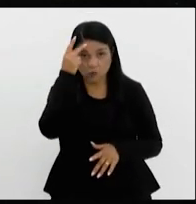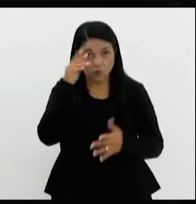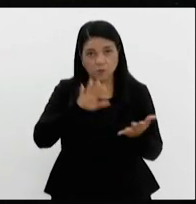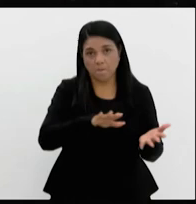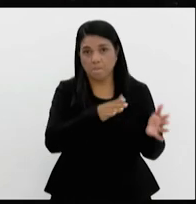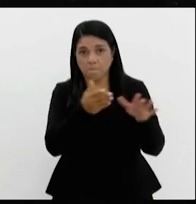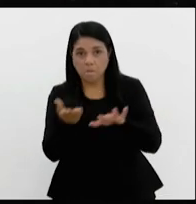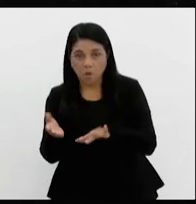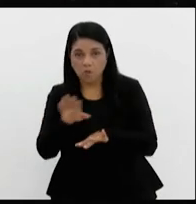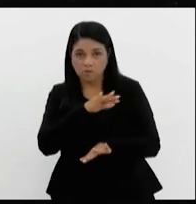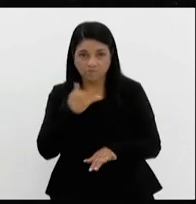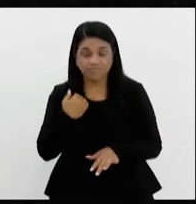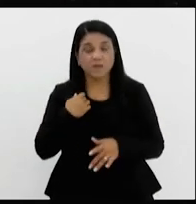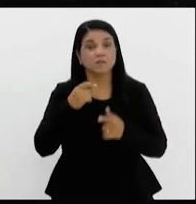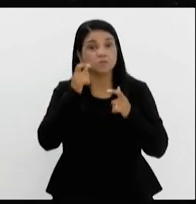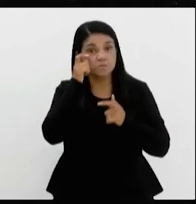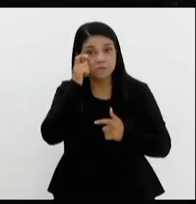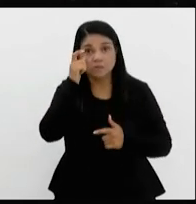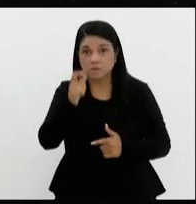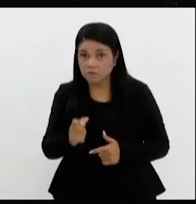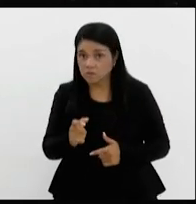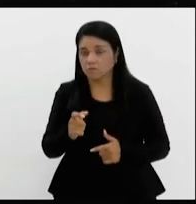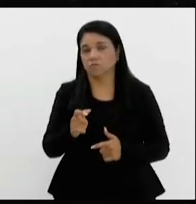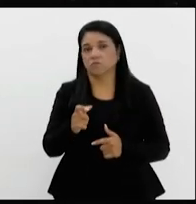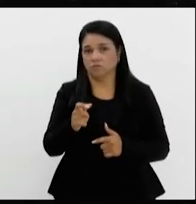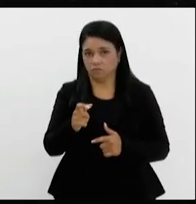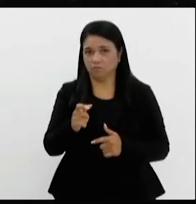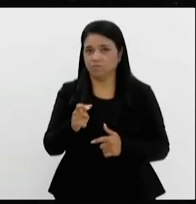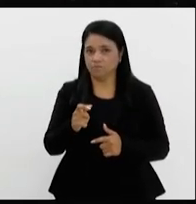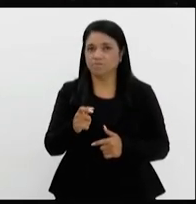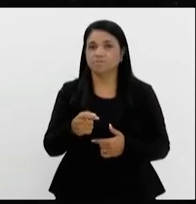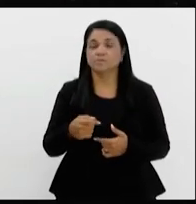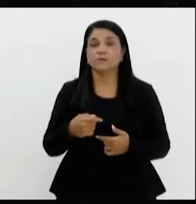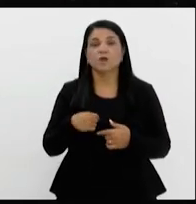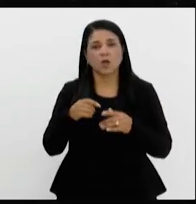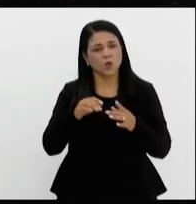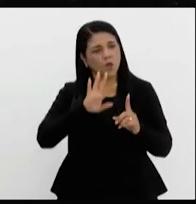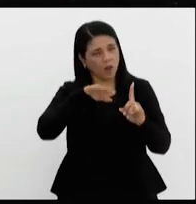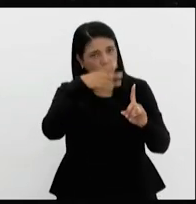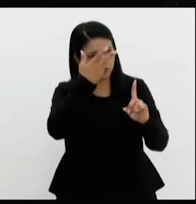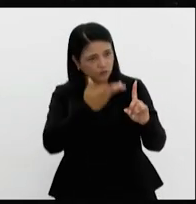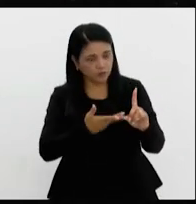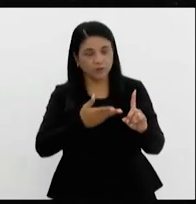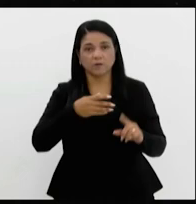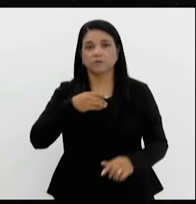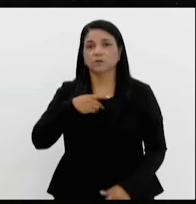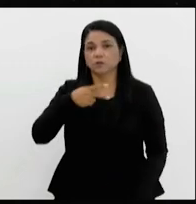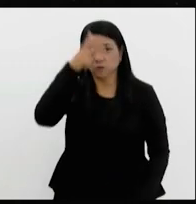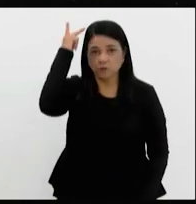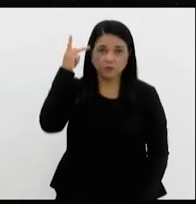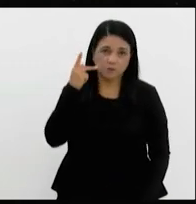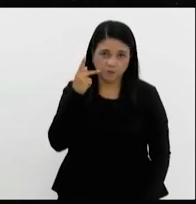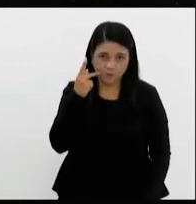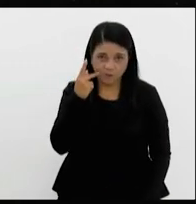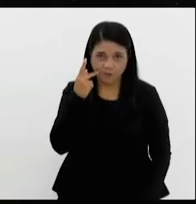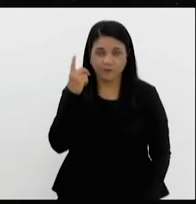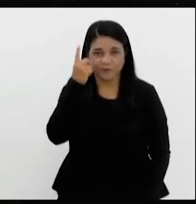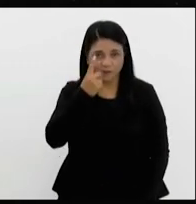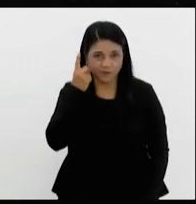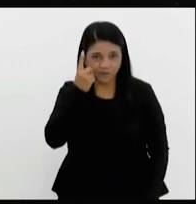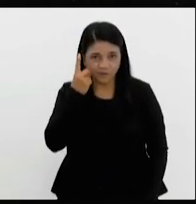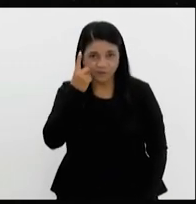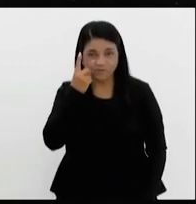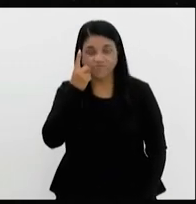pessoas se atentem com relação a essa questão. E eu quero elogiar nosso decano, Luiz Paulo, quando é